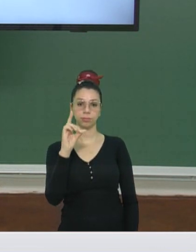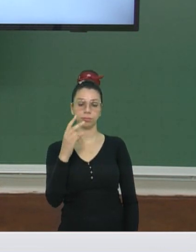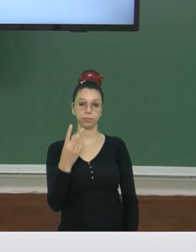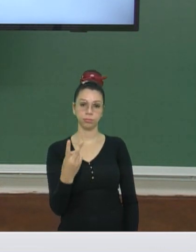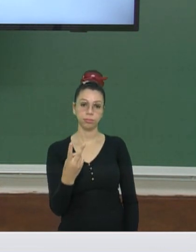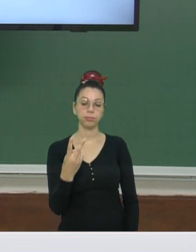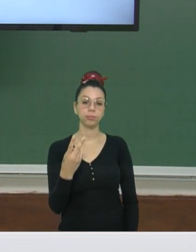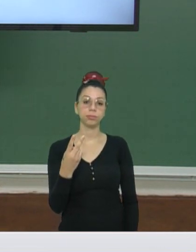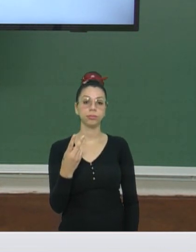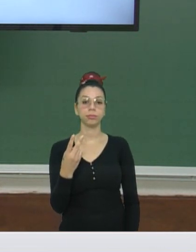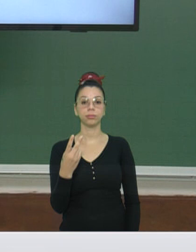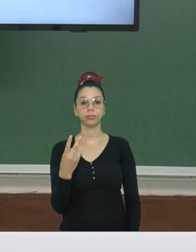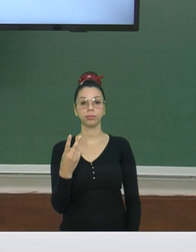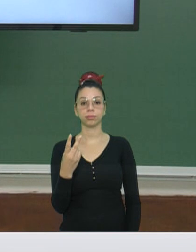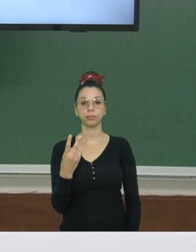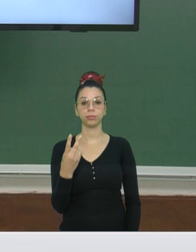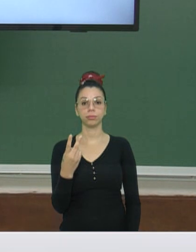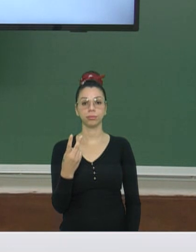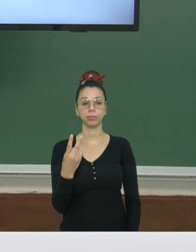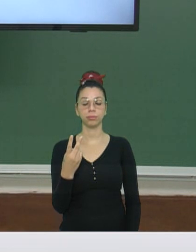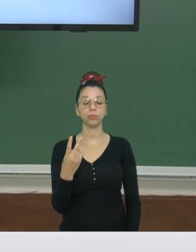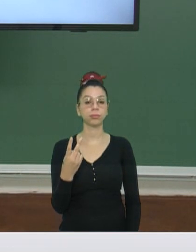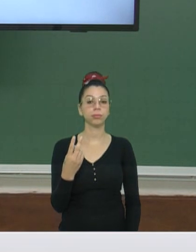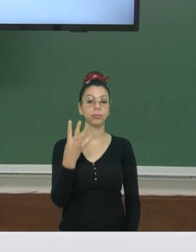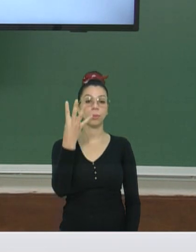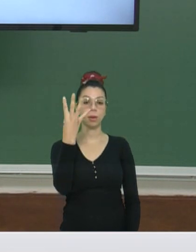D2 é